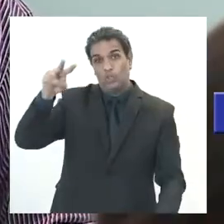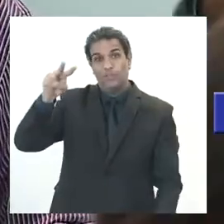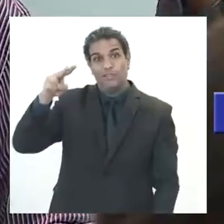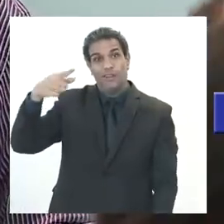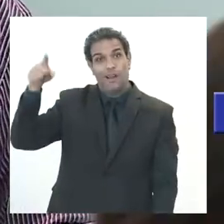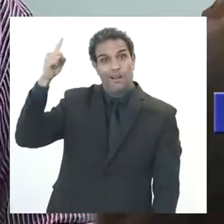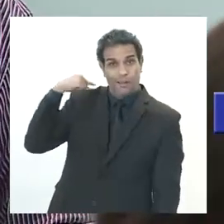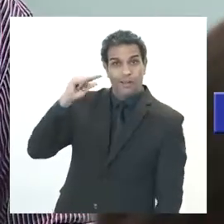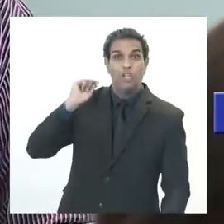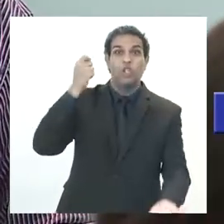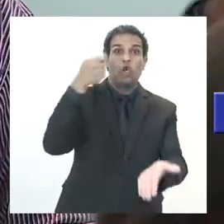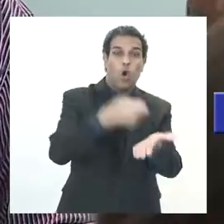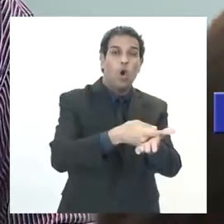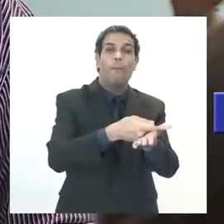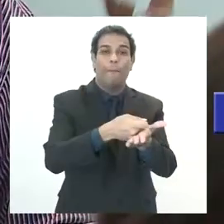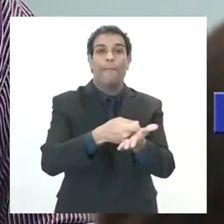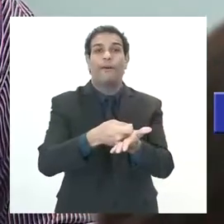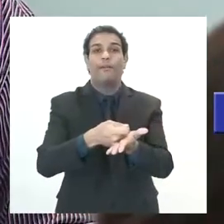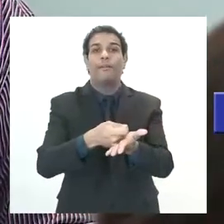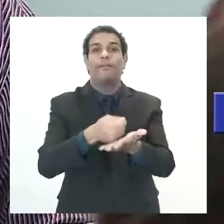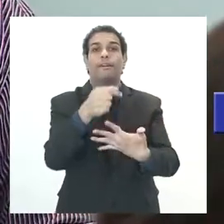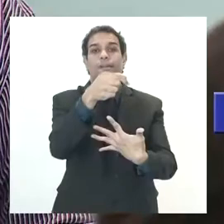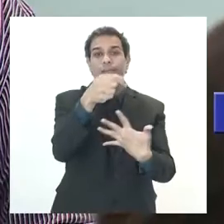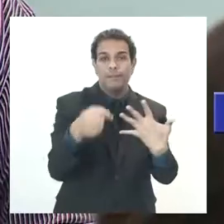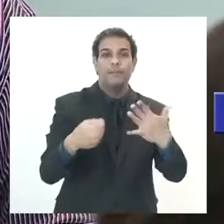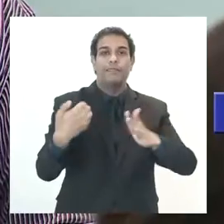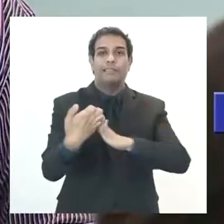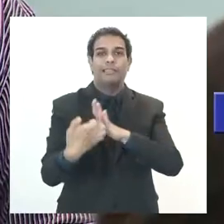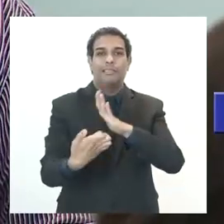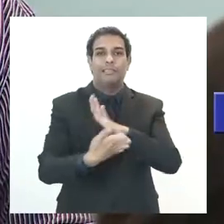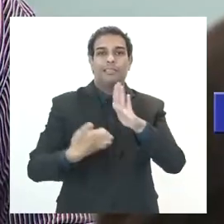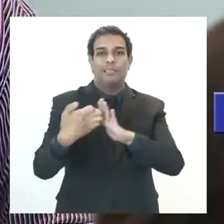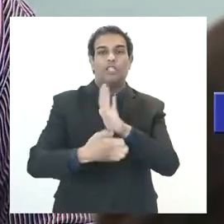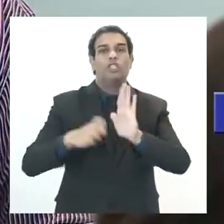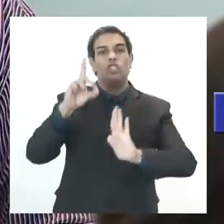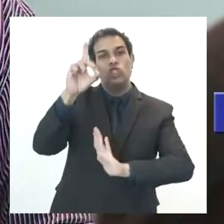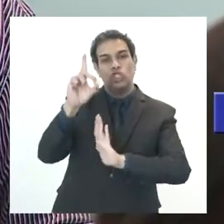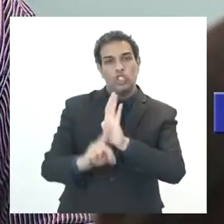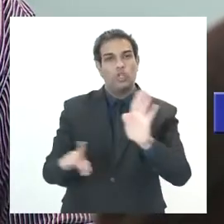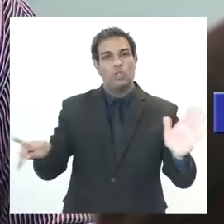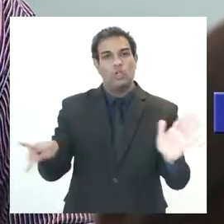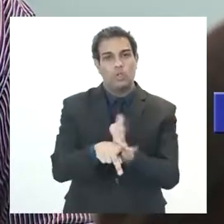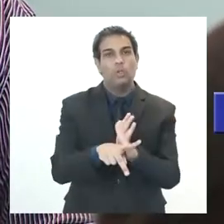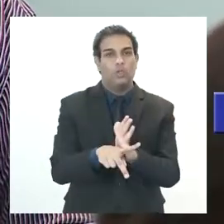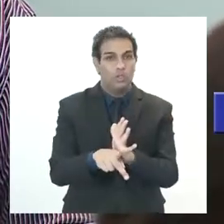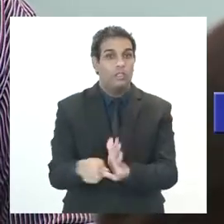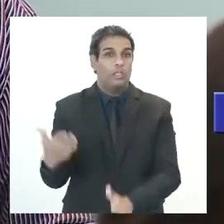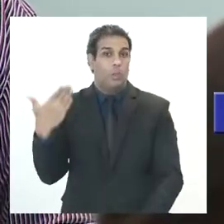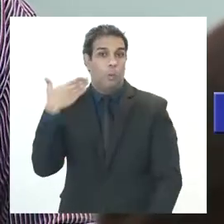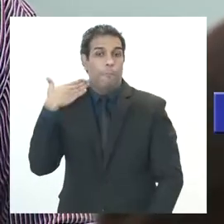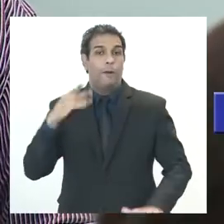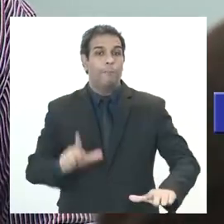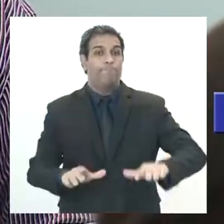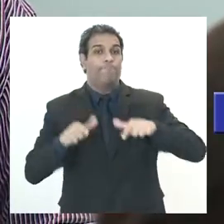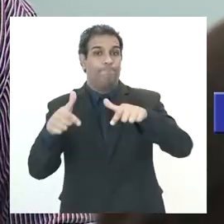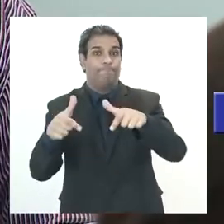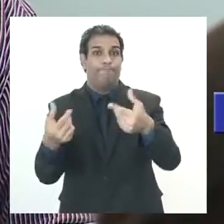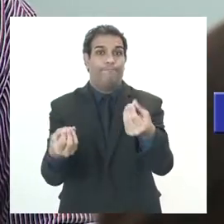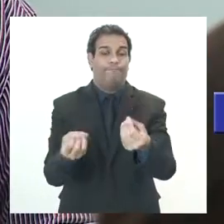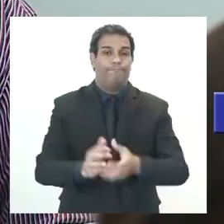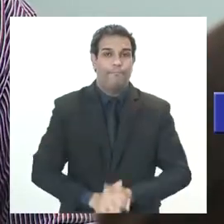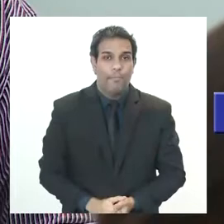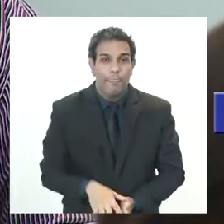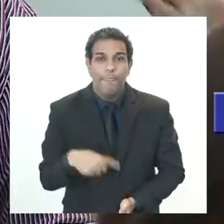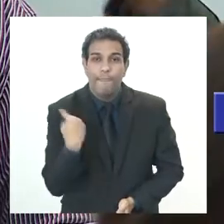da Cedae comprou as ações de uma das empresas que adquiriu o direito de operar segunda ansiedade que é o banco Itaú bom então